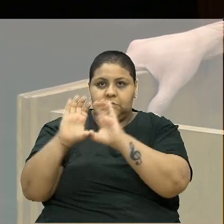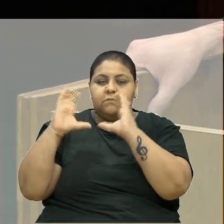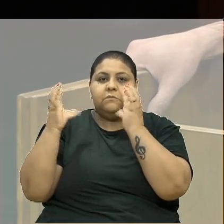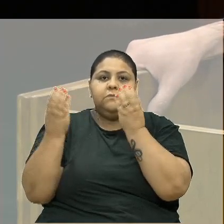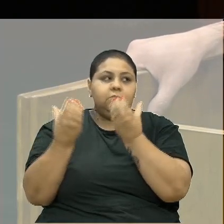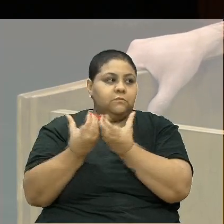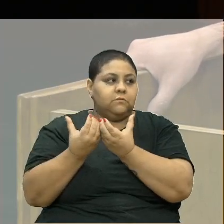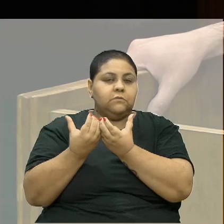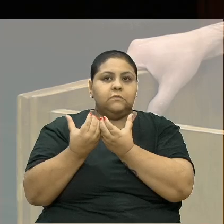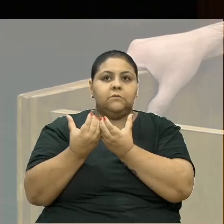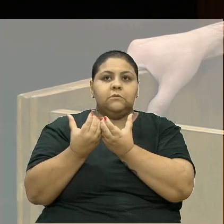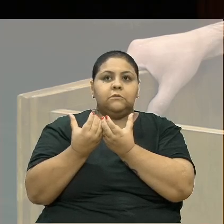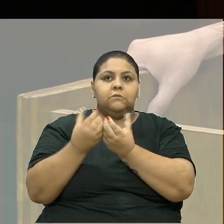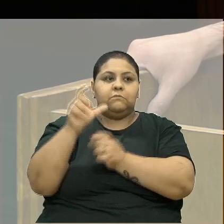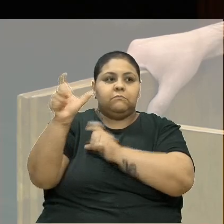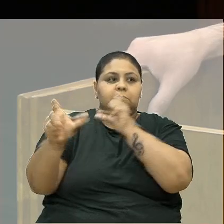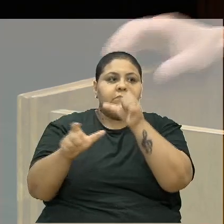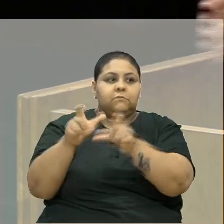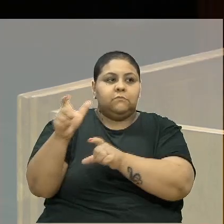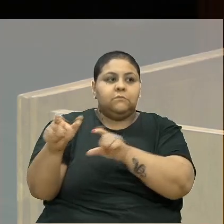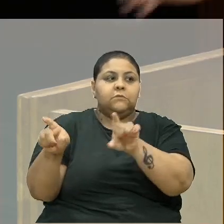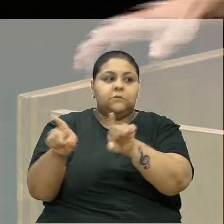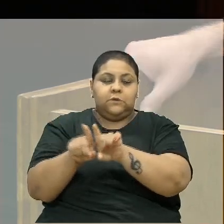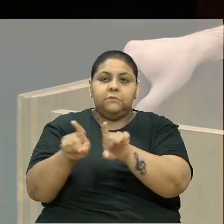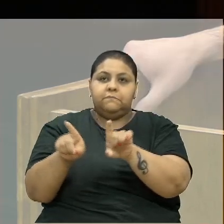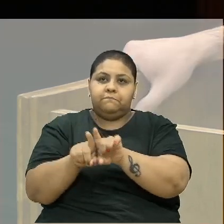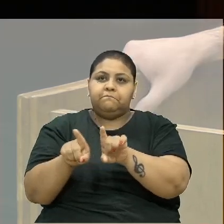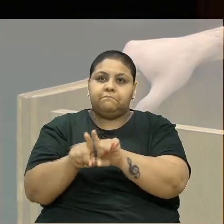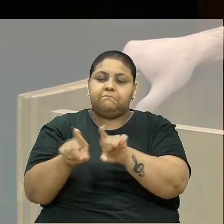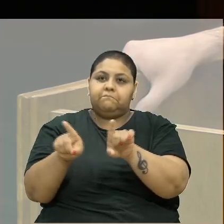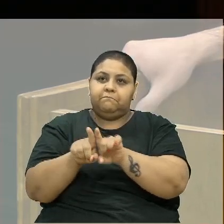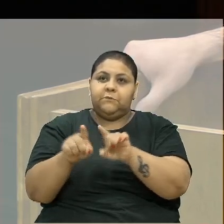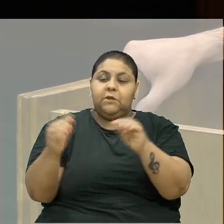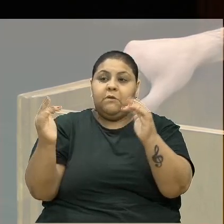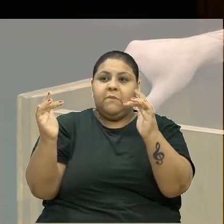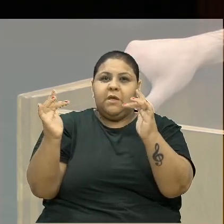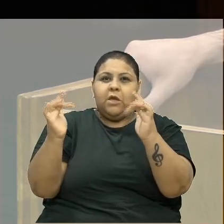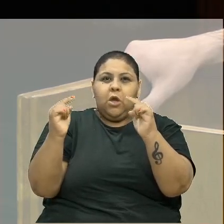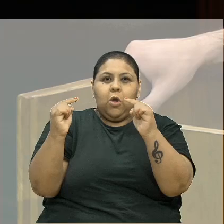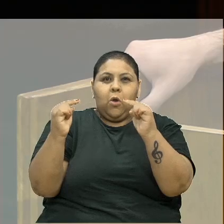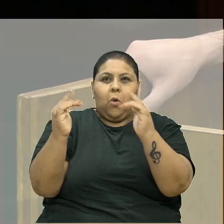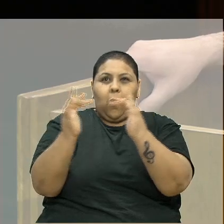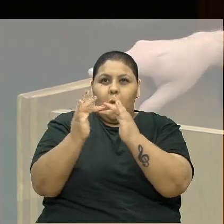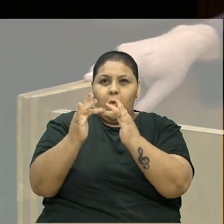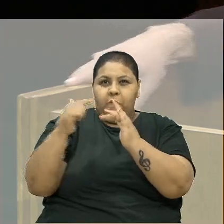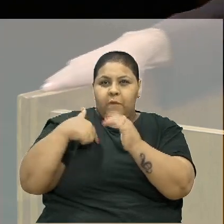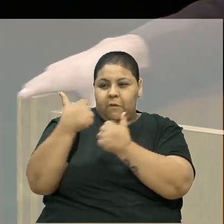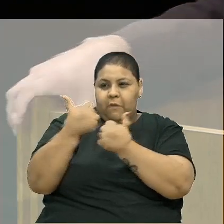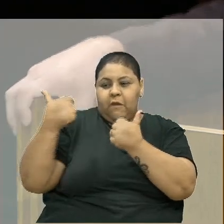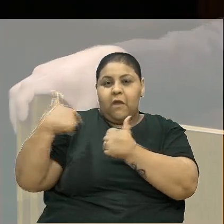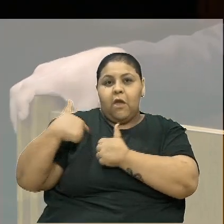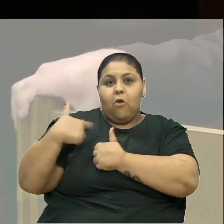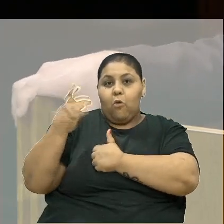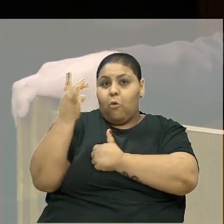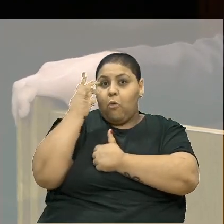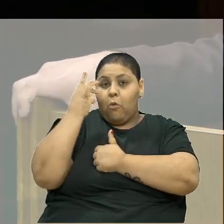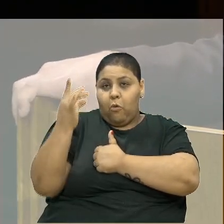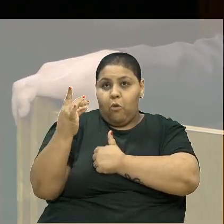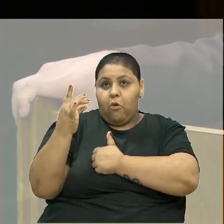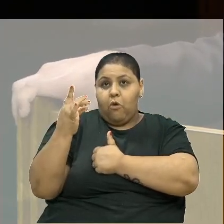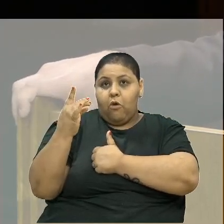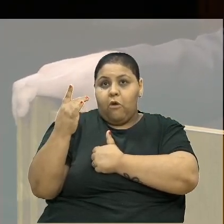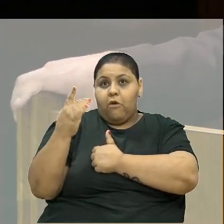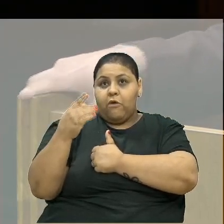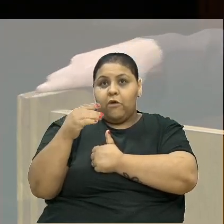pelos moradores, e também entraram em contato com a minha assessoria, com o Beto. Estive lá presente e de lá mesmo já